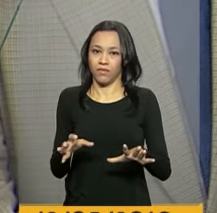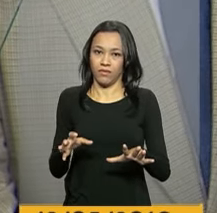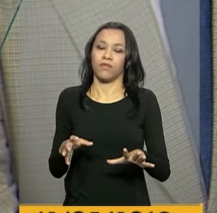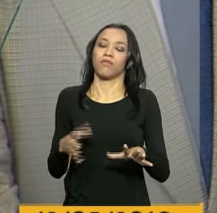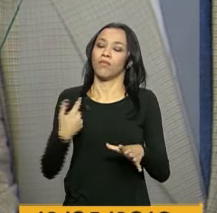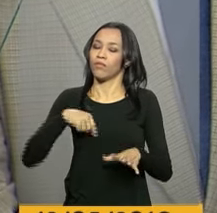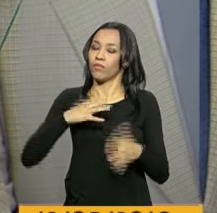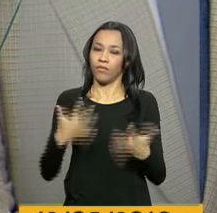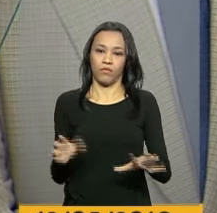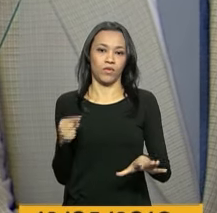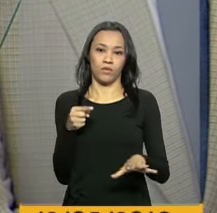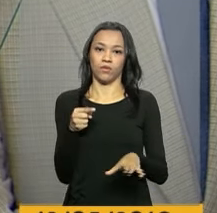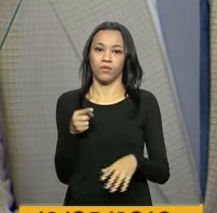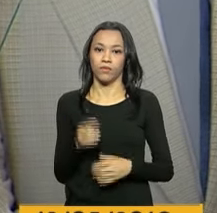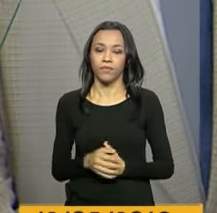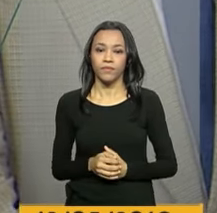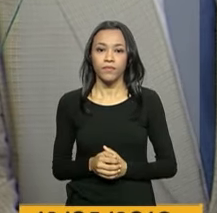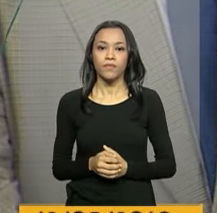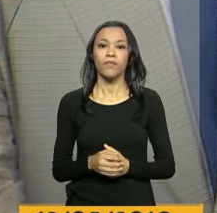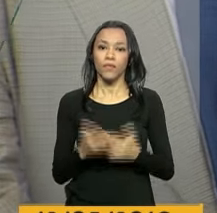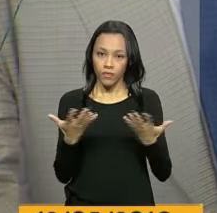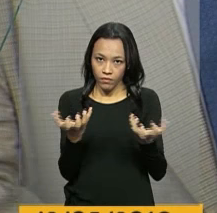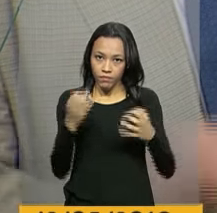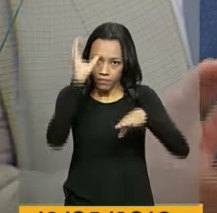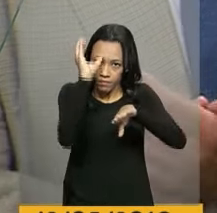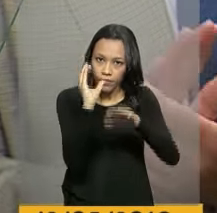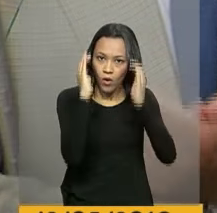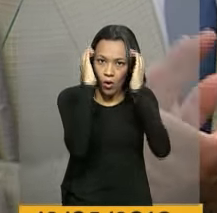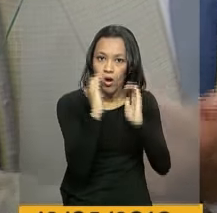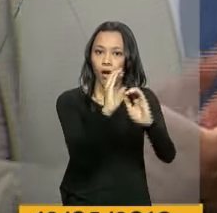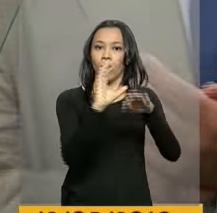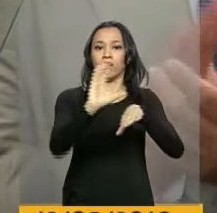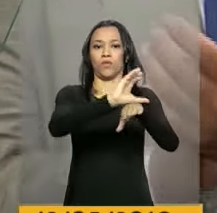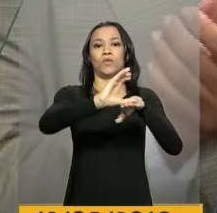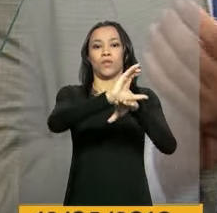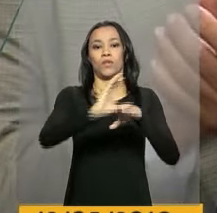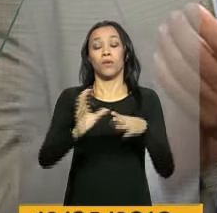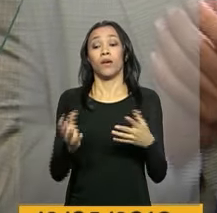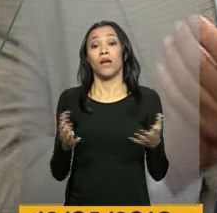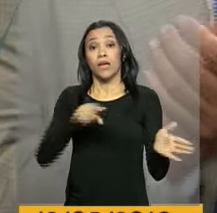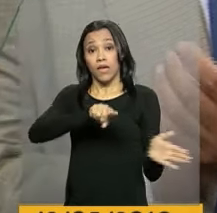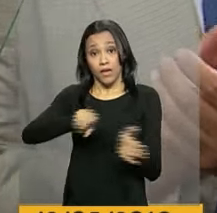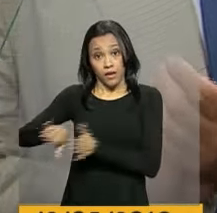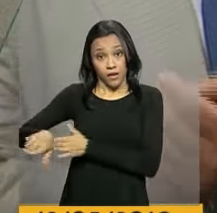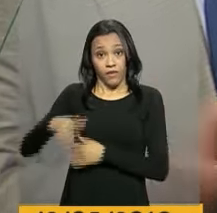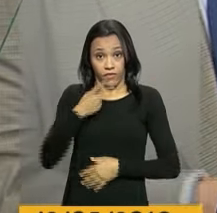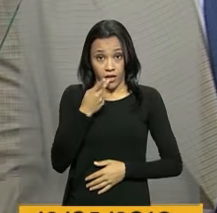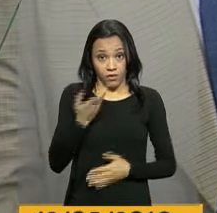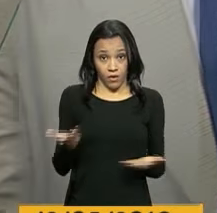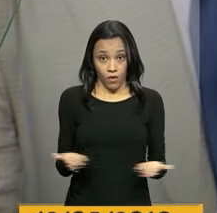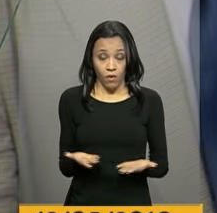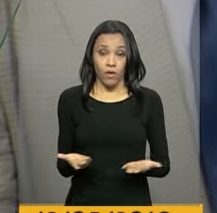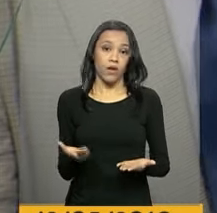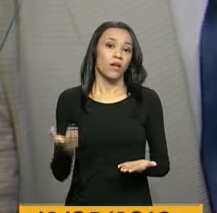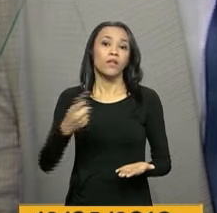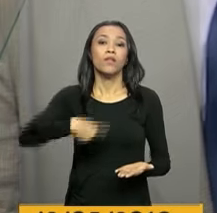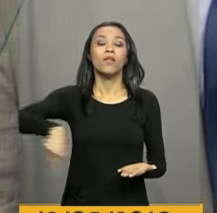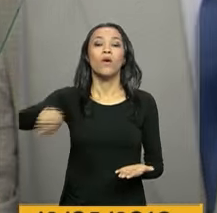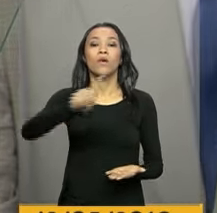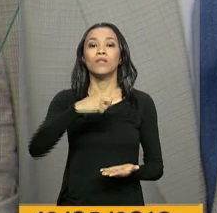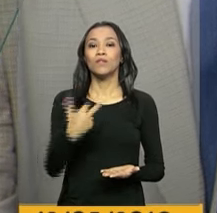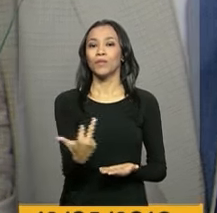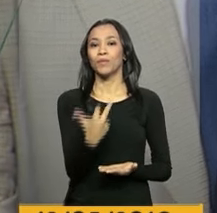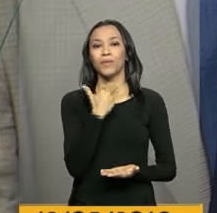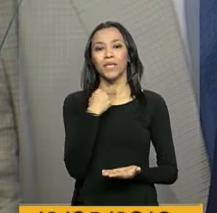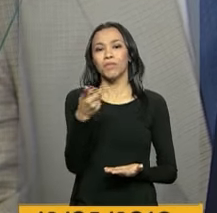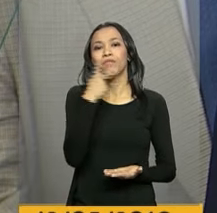pratique. Dizia aos senhores que, a partir de agora, nós não podemos mais